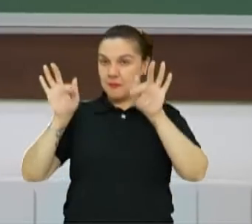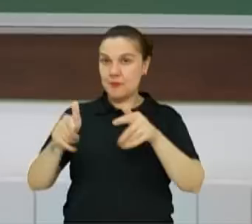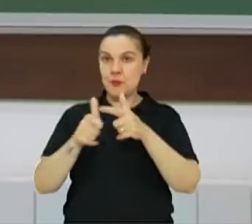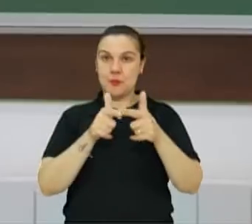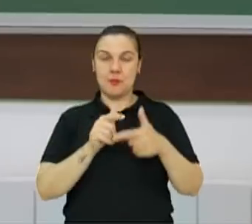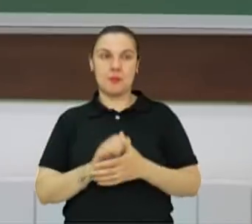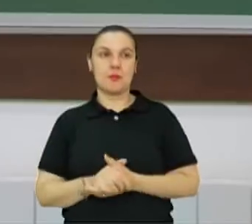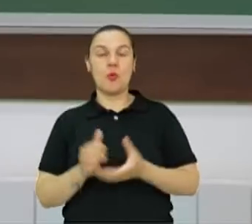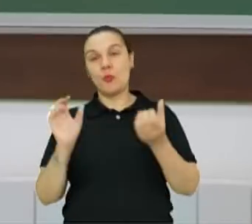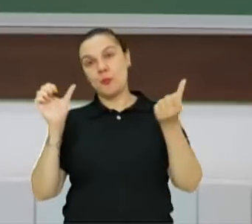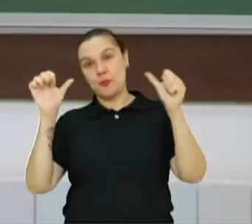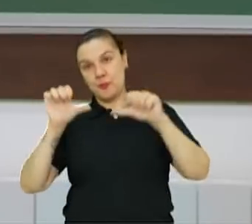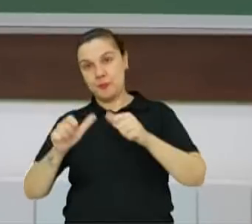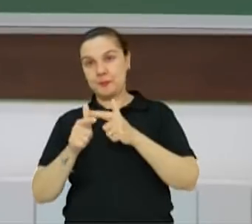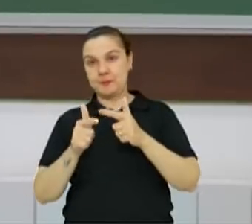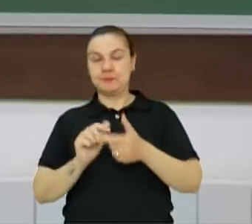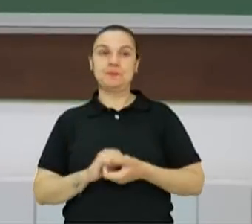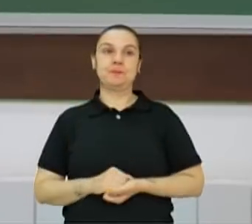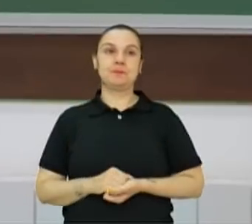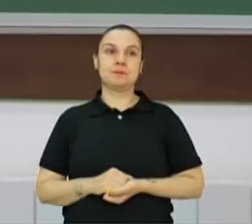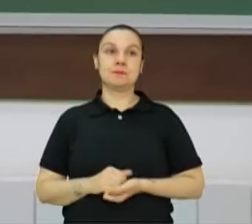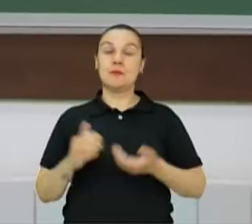problema e não piorar a situação.